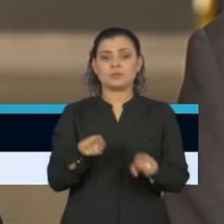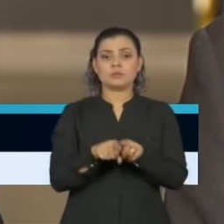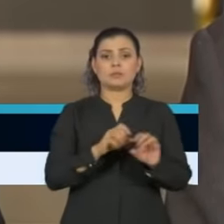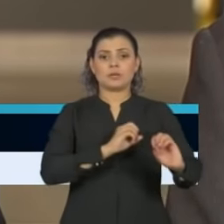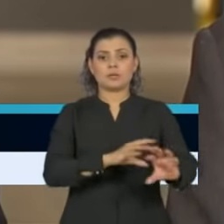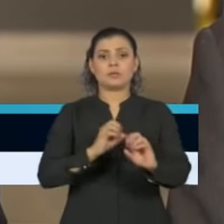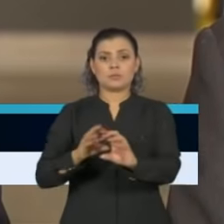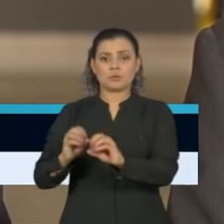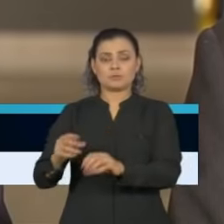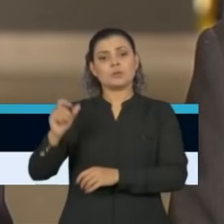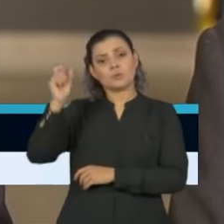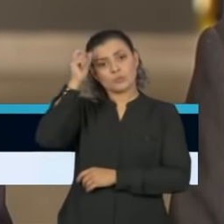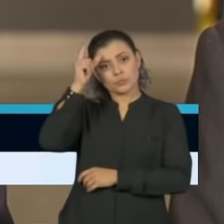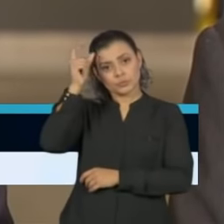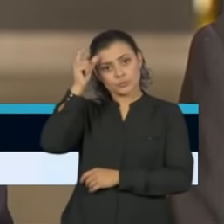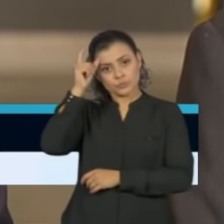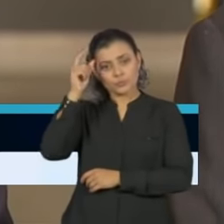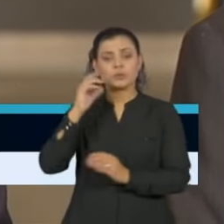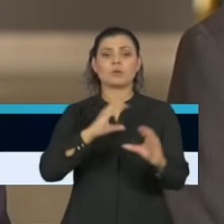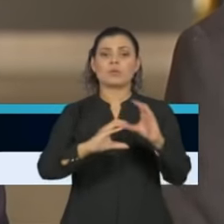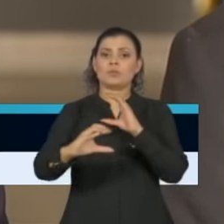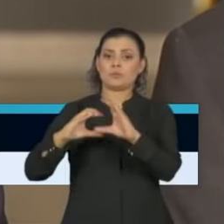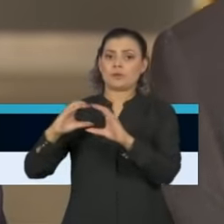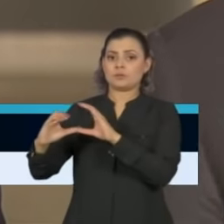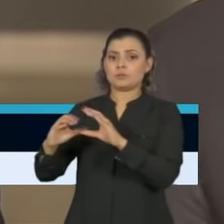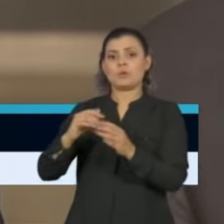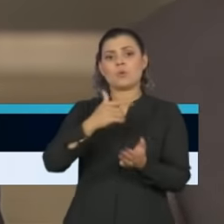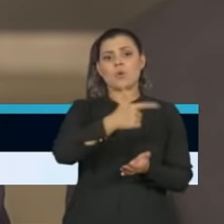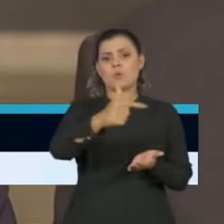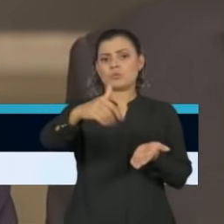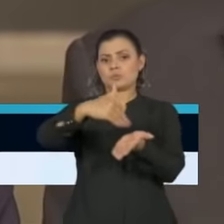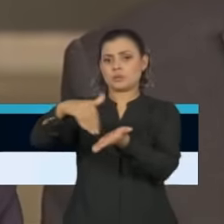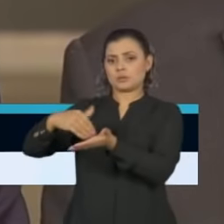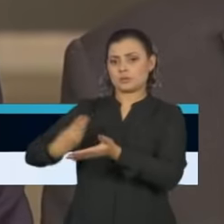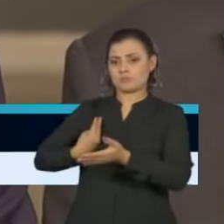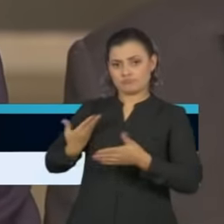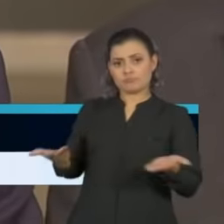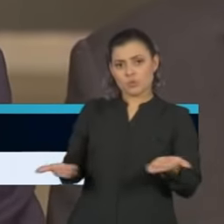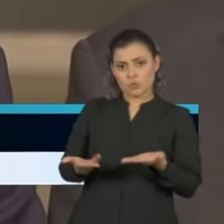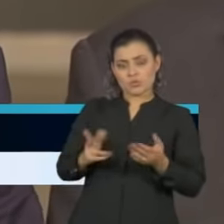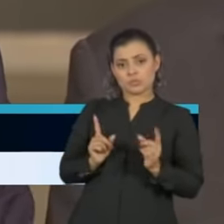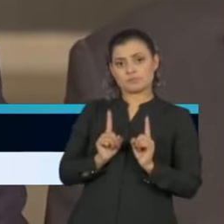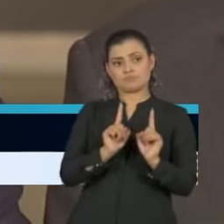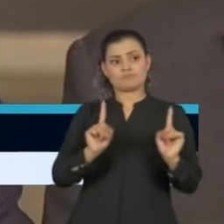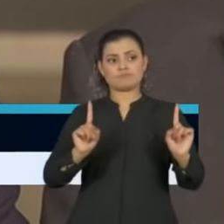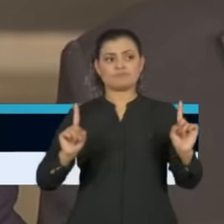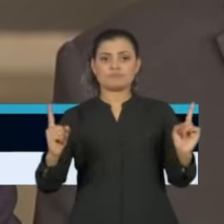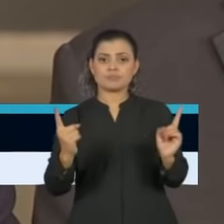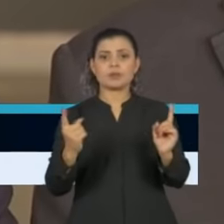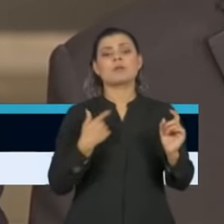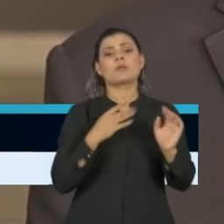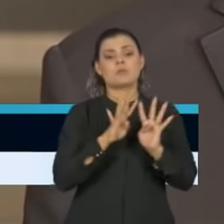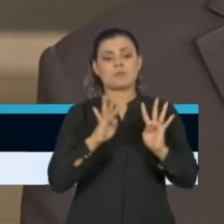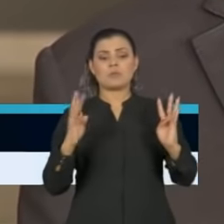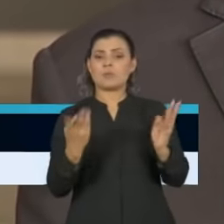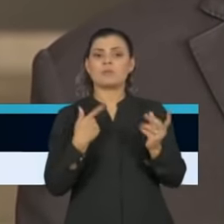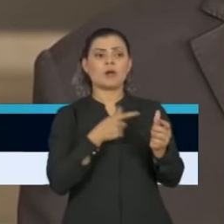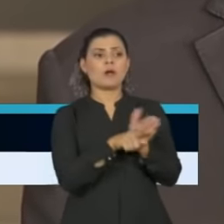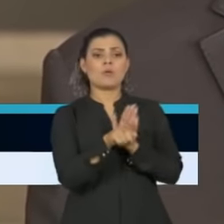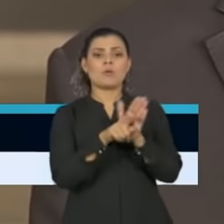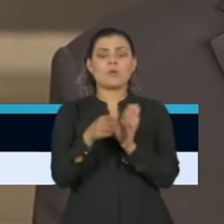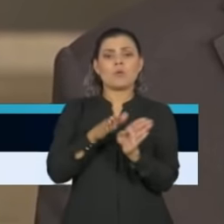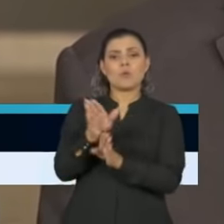Educação, Cultura, Comunicação e demais secretários que aqui estão também para a orientação e as